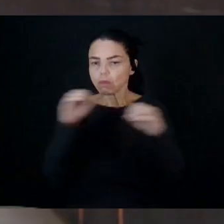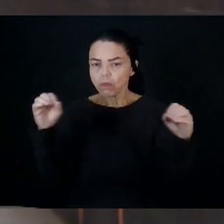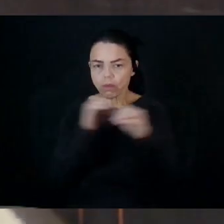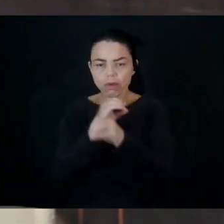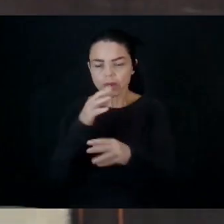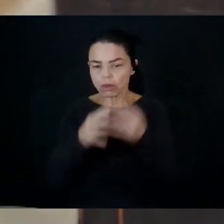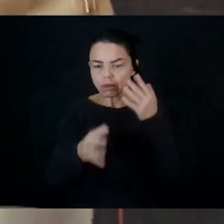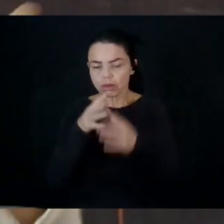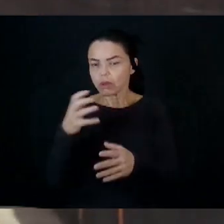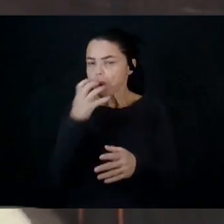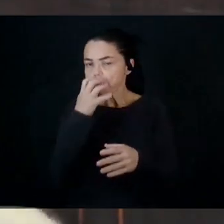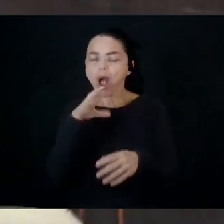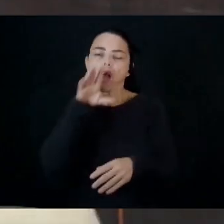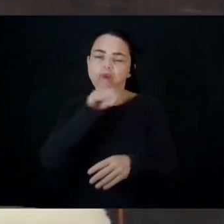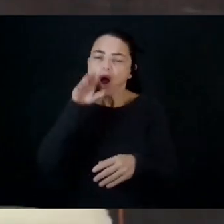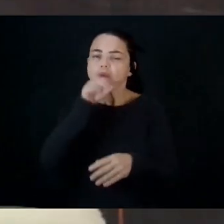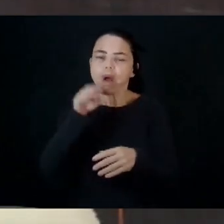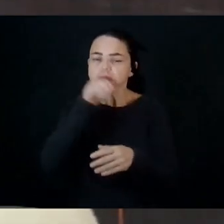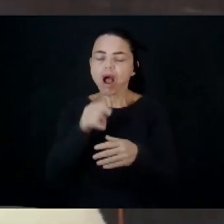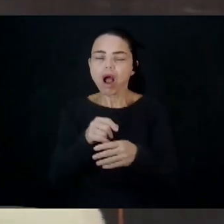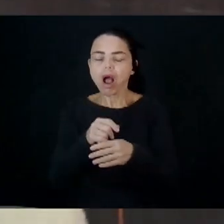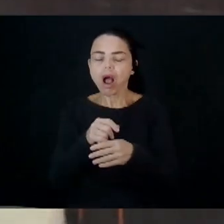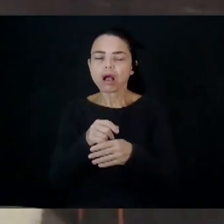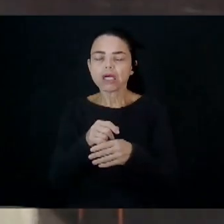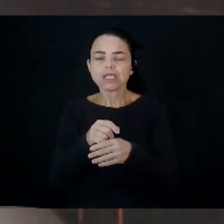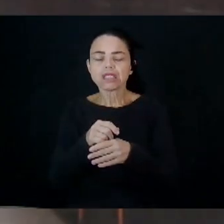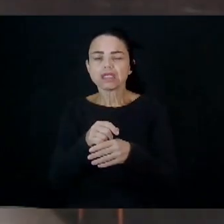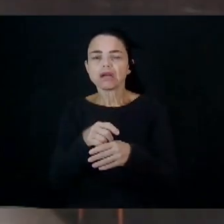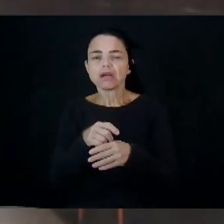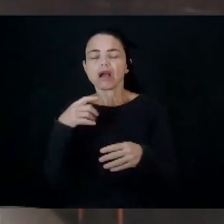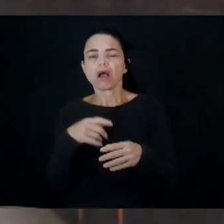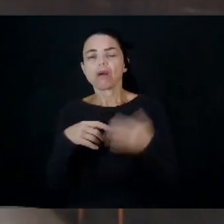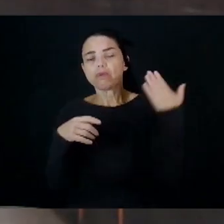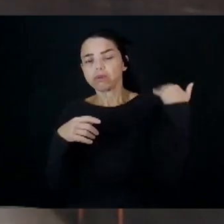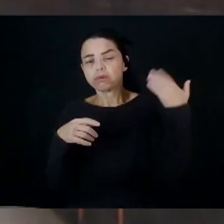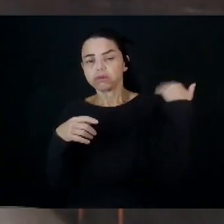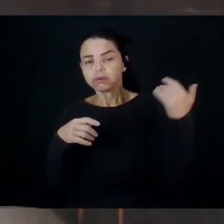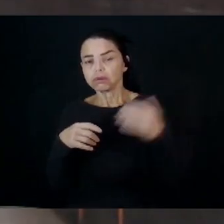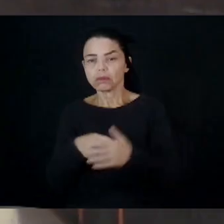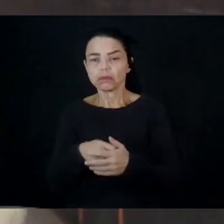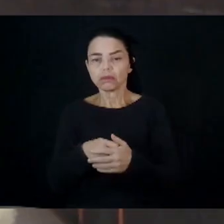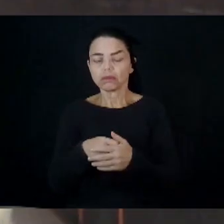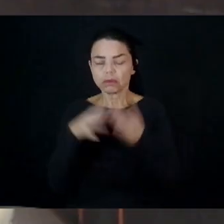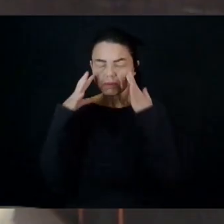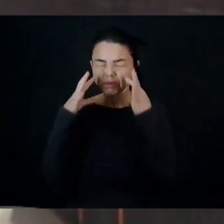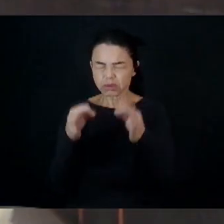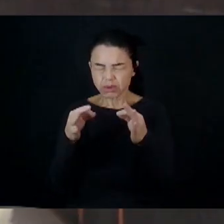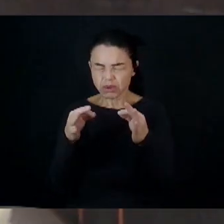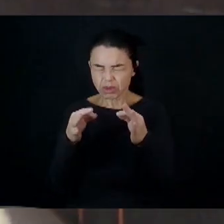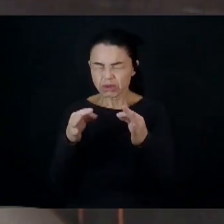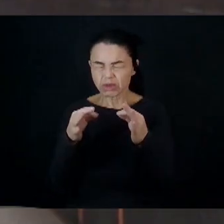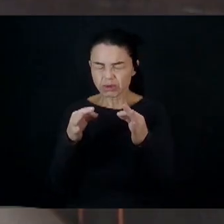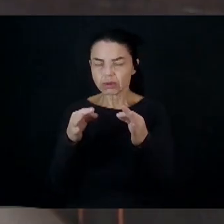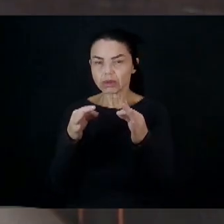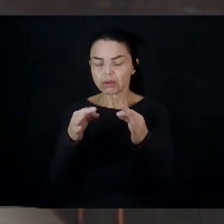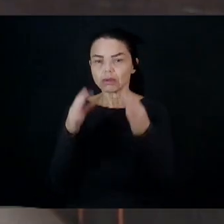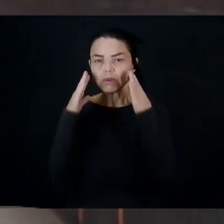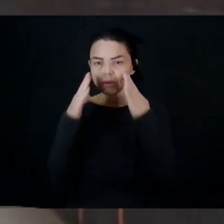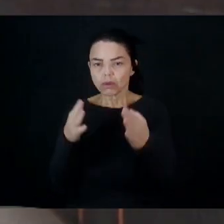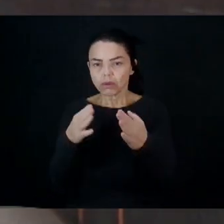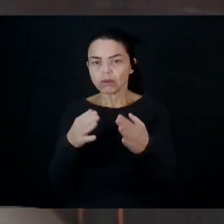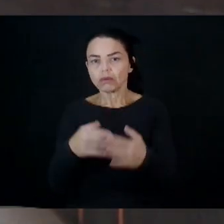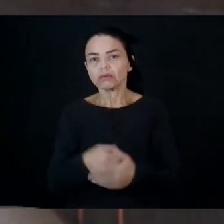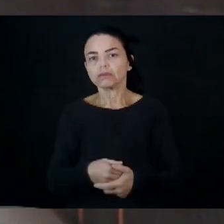cachorro latir, se a porta bater, se alguém me chamar, eu estou conseguindo focar ali. Ao passo que se